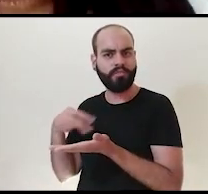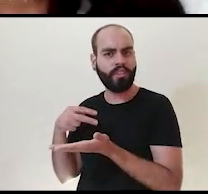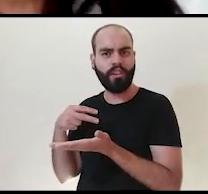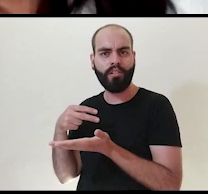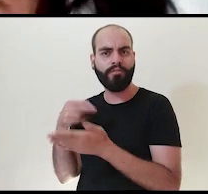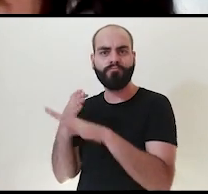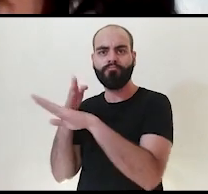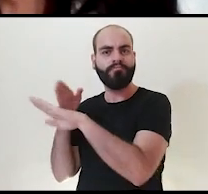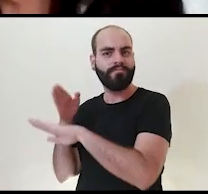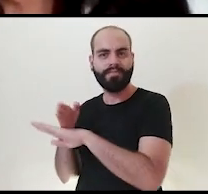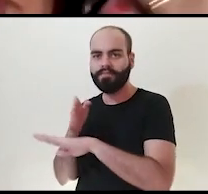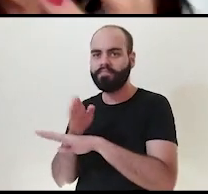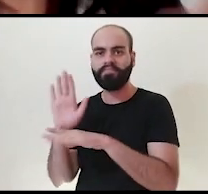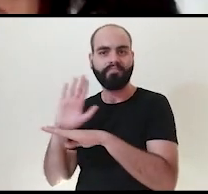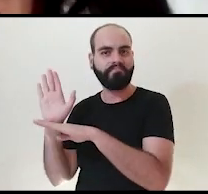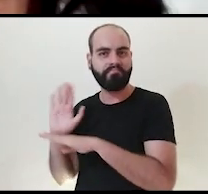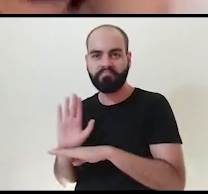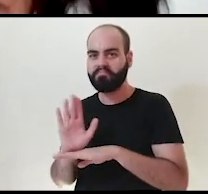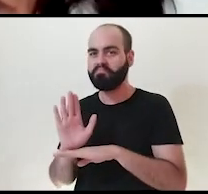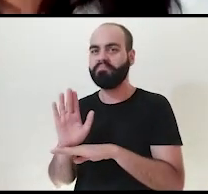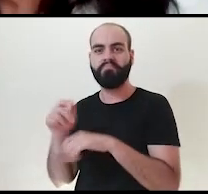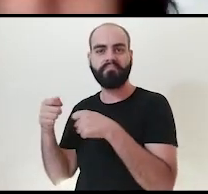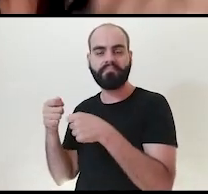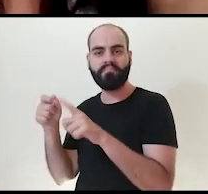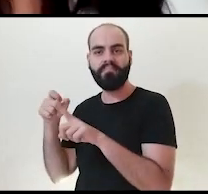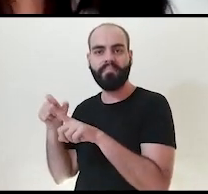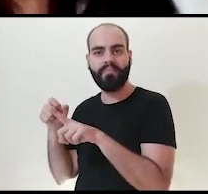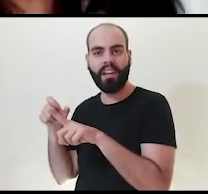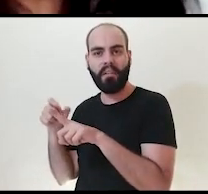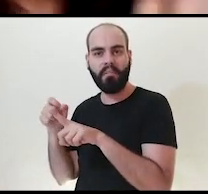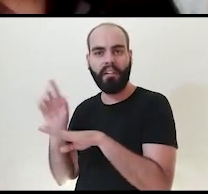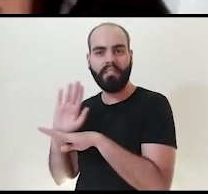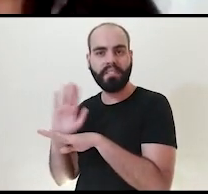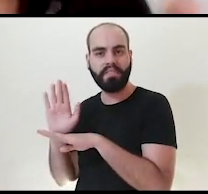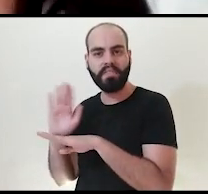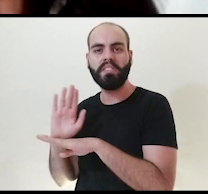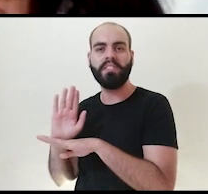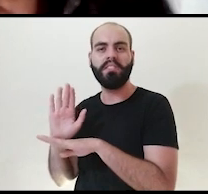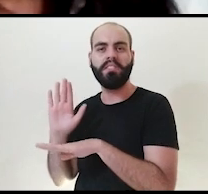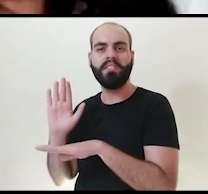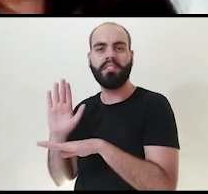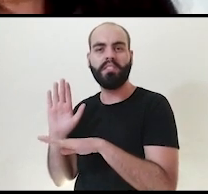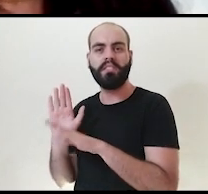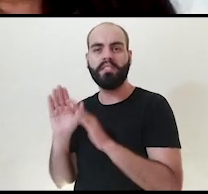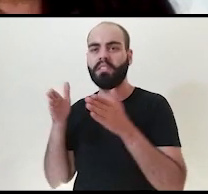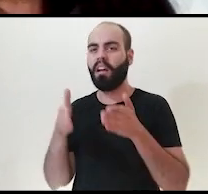a tantos vídeos. A gente ia à locadora, tinha alguns vídeos completos, assim, locava e